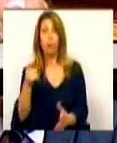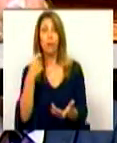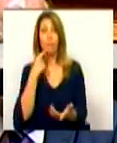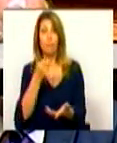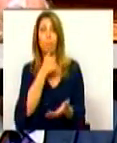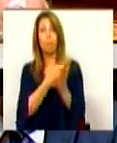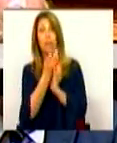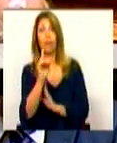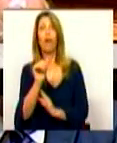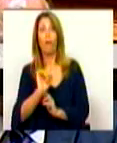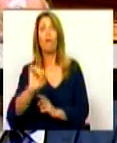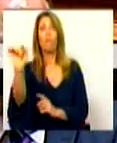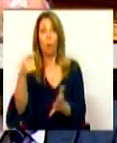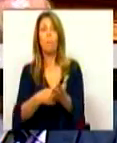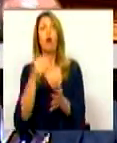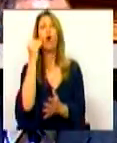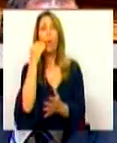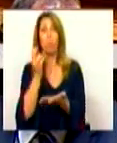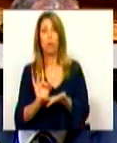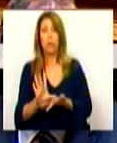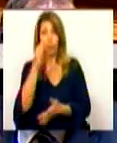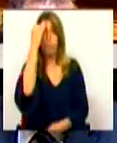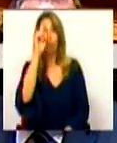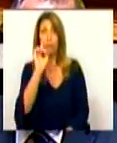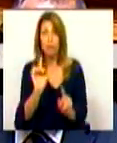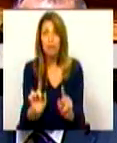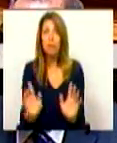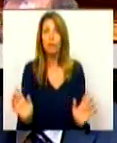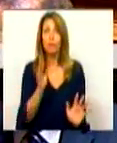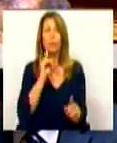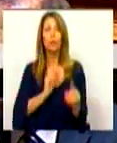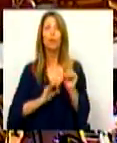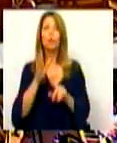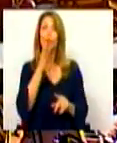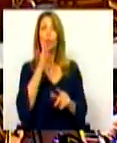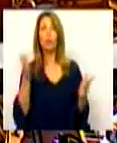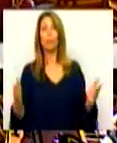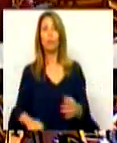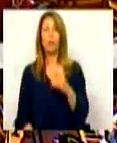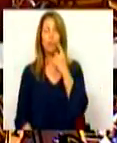despedindo professores. É isto, Sra. Deputada, é isto que os senhores fazem quando chegam ao poder.